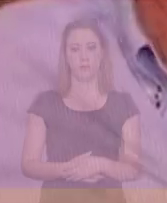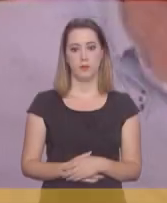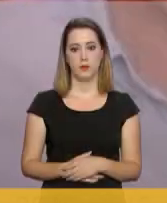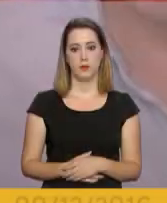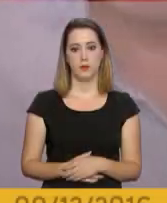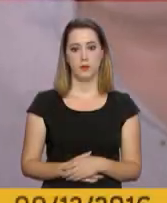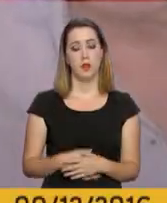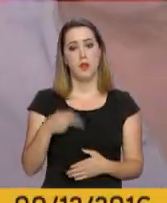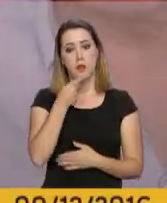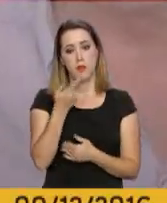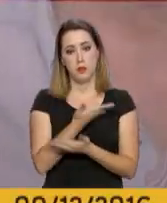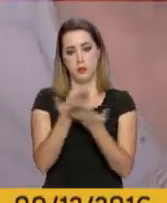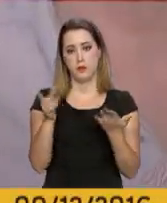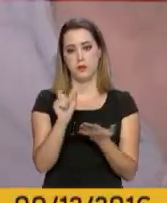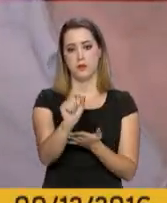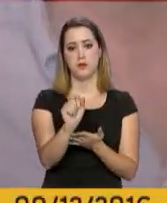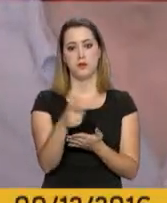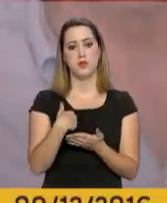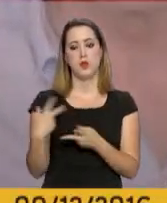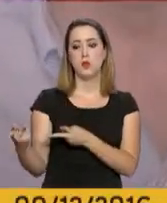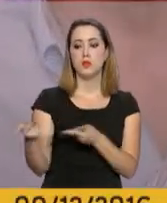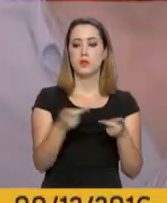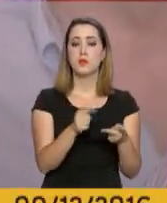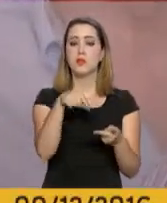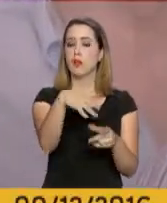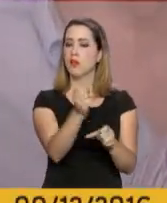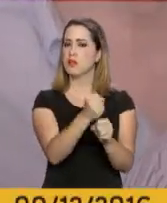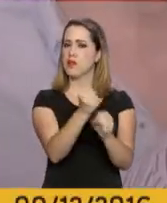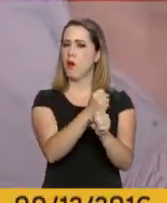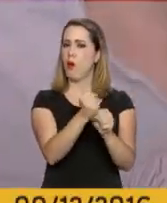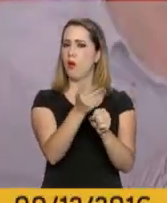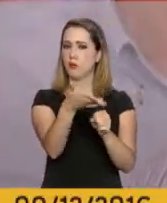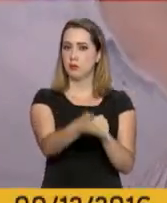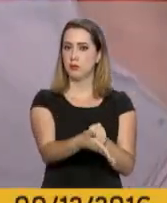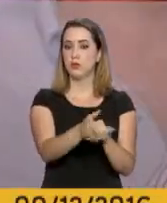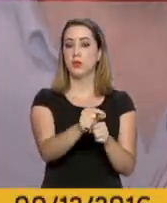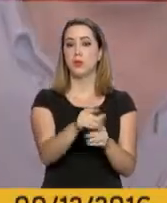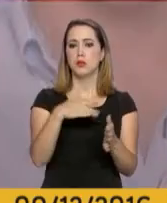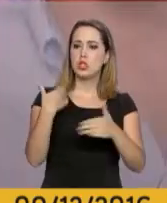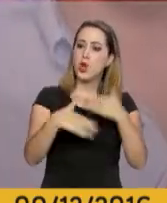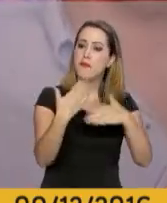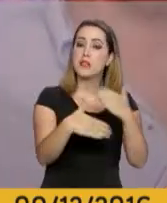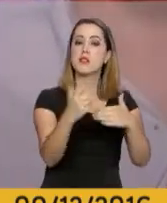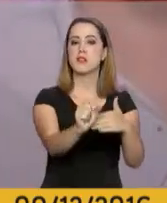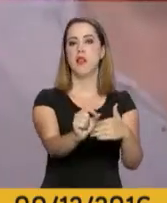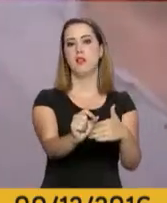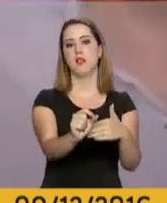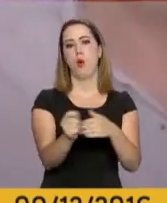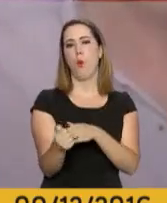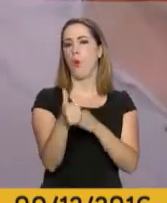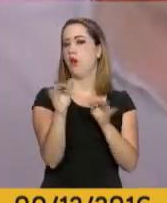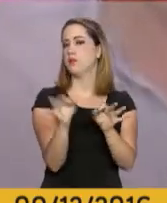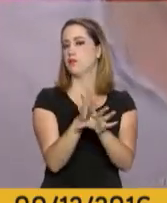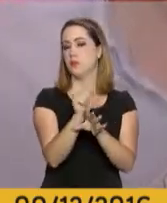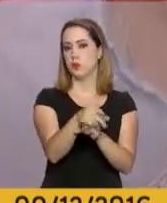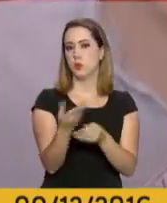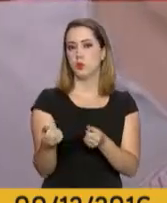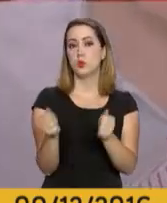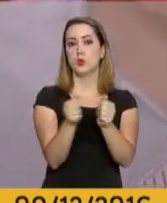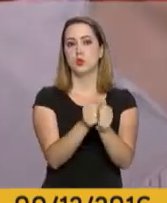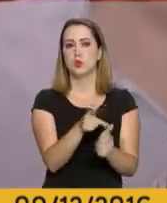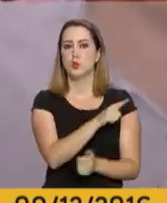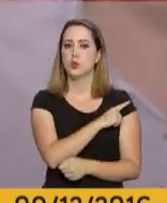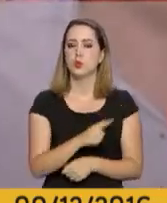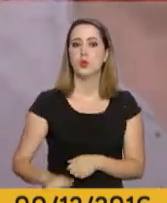ol só dizer a vocês que estou visitando essa obra e avançadíssima já né ao lado do governador ao lado da